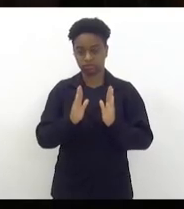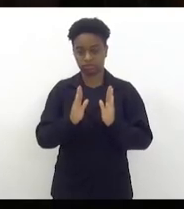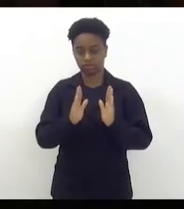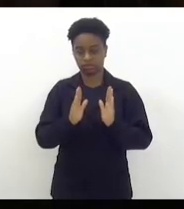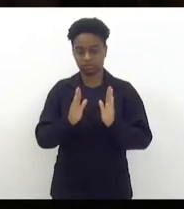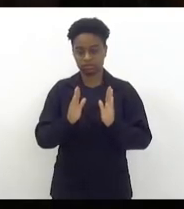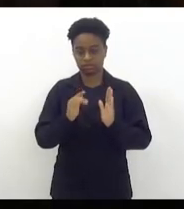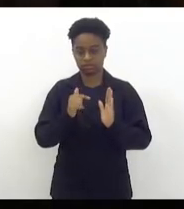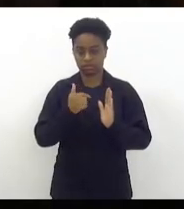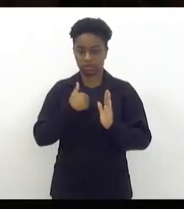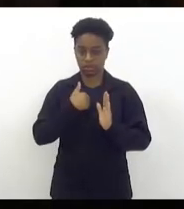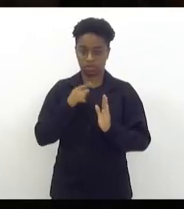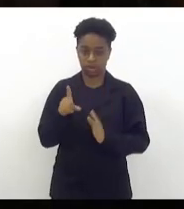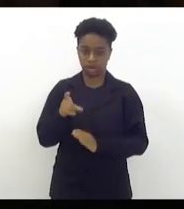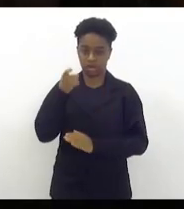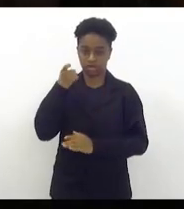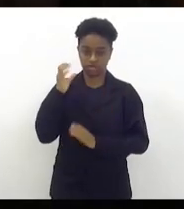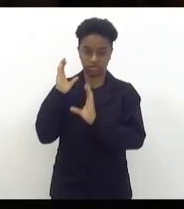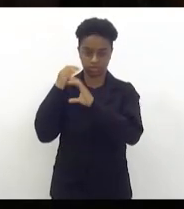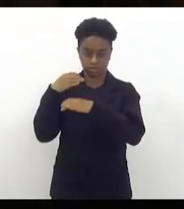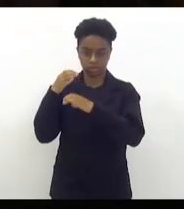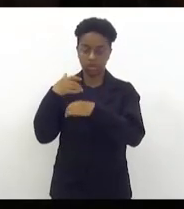eu, como engenheiro, ia derrotar